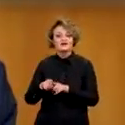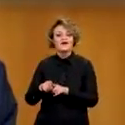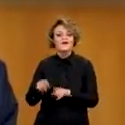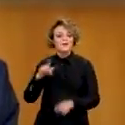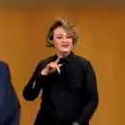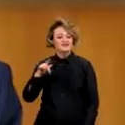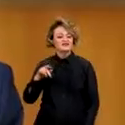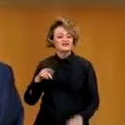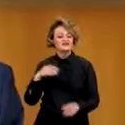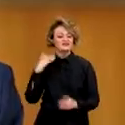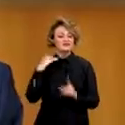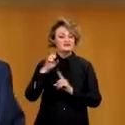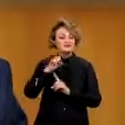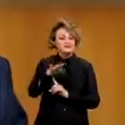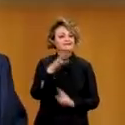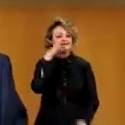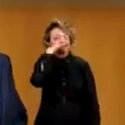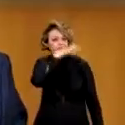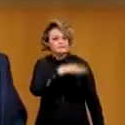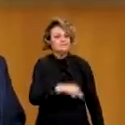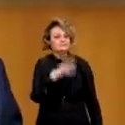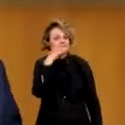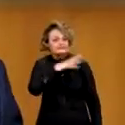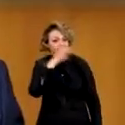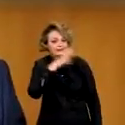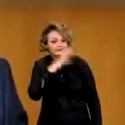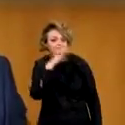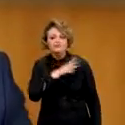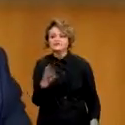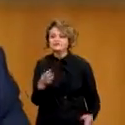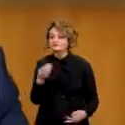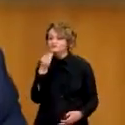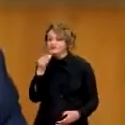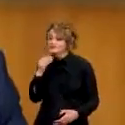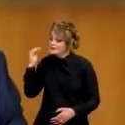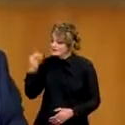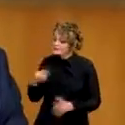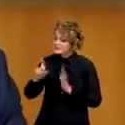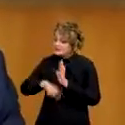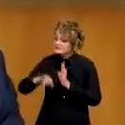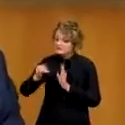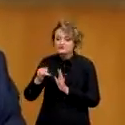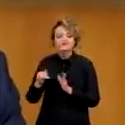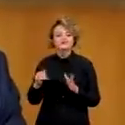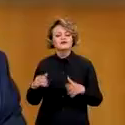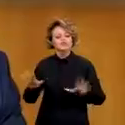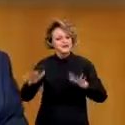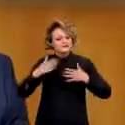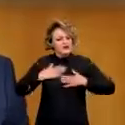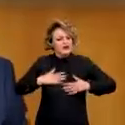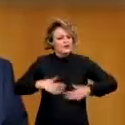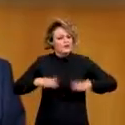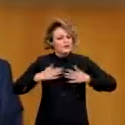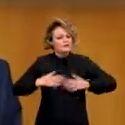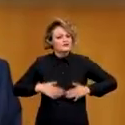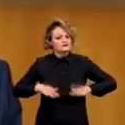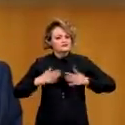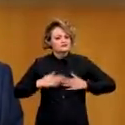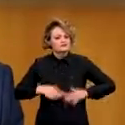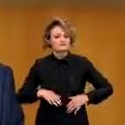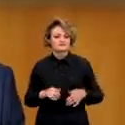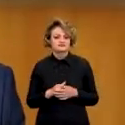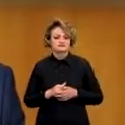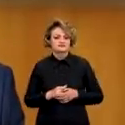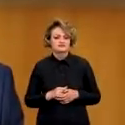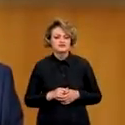teimoso, sabe, é tinhoso, mas não tem mais explicação. Então, nós temos que ter muita tranquilidade, porque